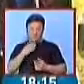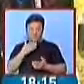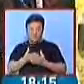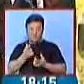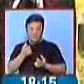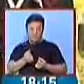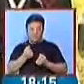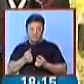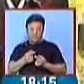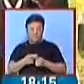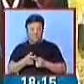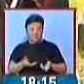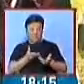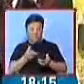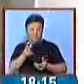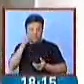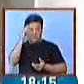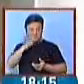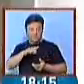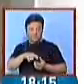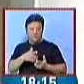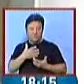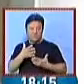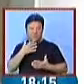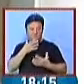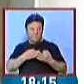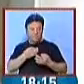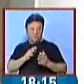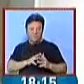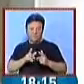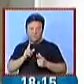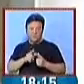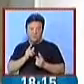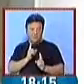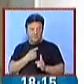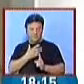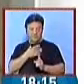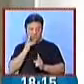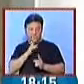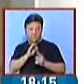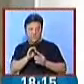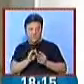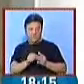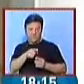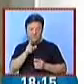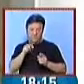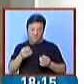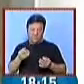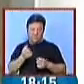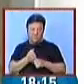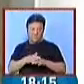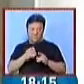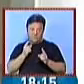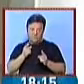forte impulso à região, criar, é um grande motor de desenvolvimento, que é assim que eu gosto de a caracterizar. Aliás, fazendo com